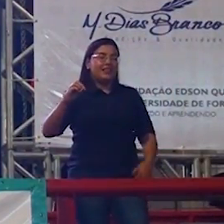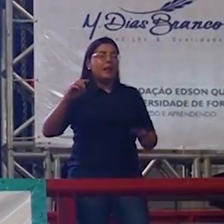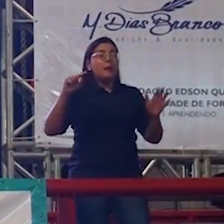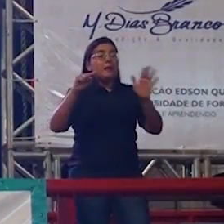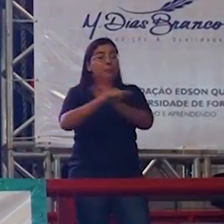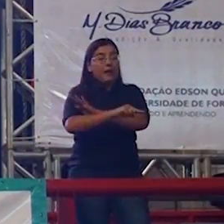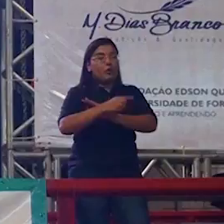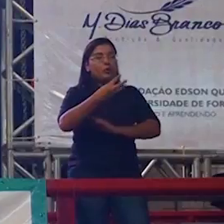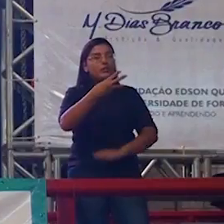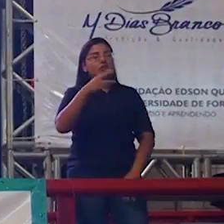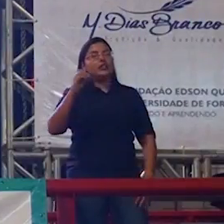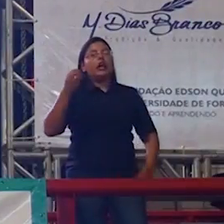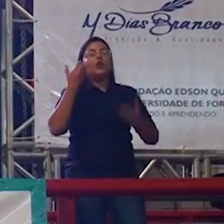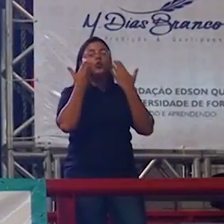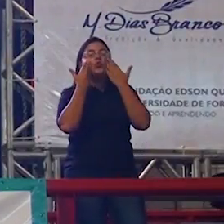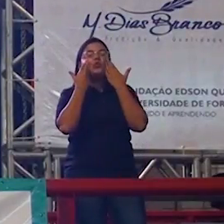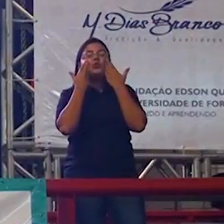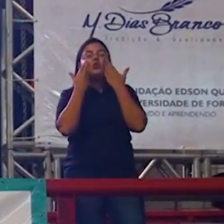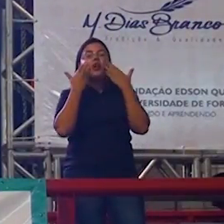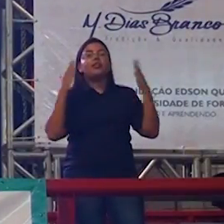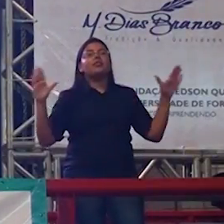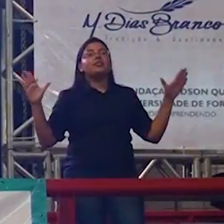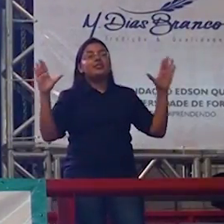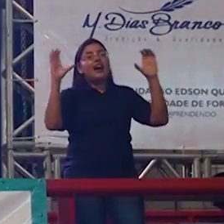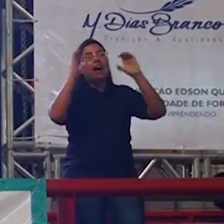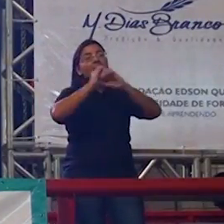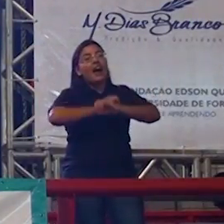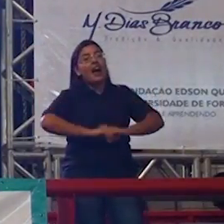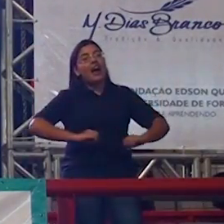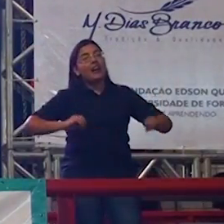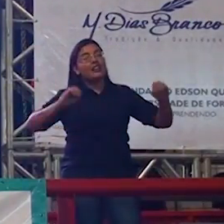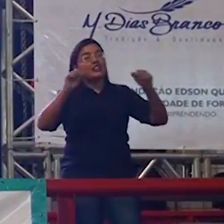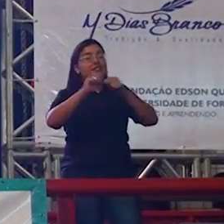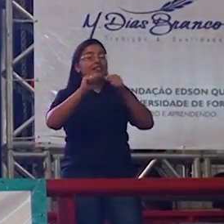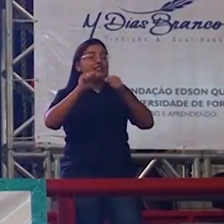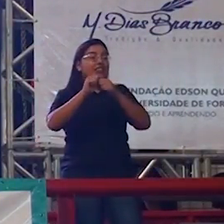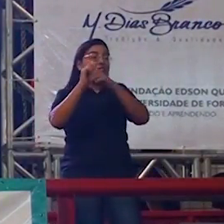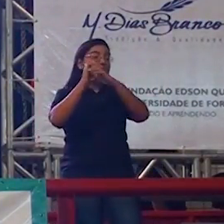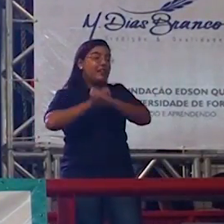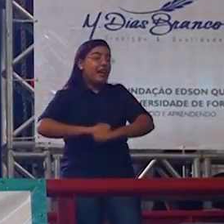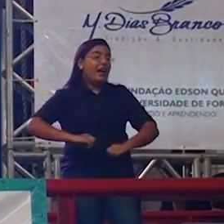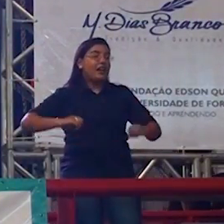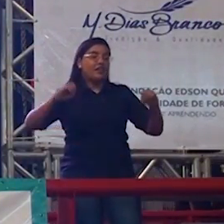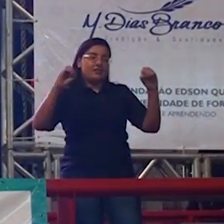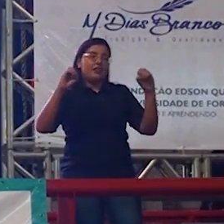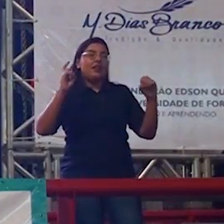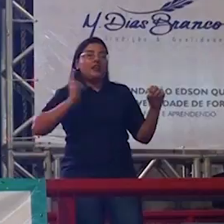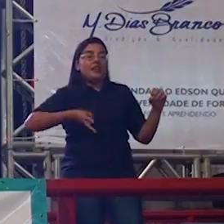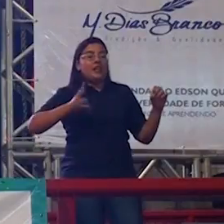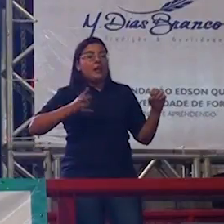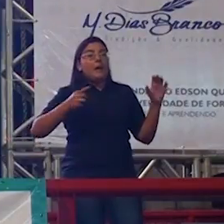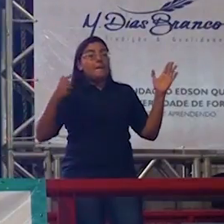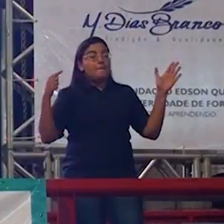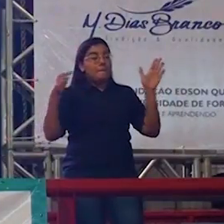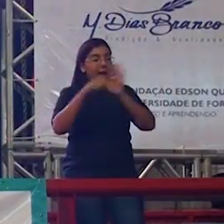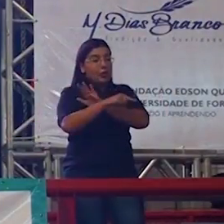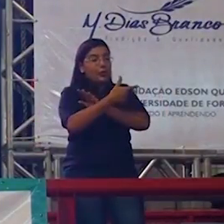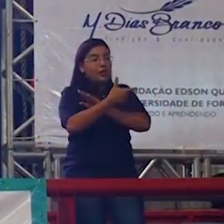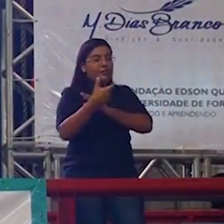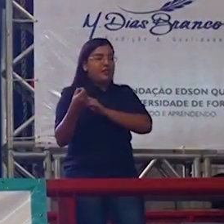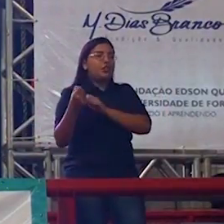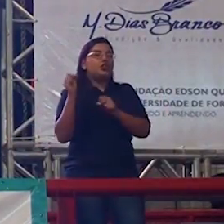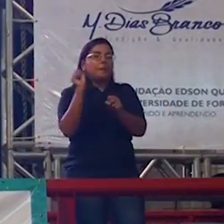na questão 30, tem gente que não sabe mais de nada do que está fazendo, sabe mais nem o que está lendo. Então quando chegar na questão 20, dê uma